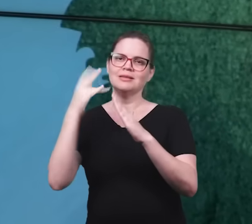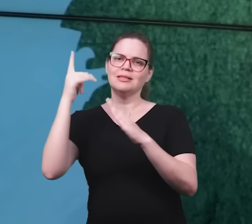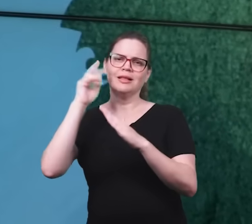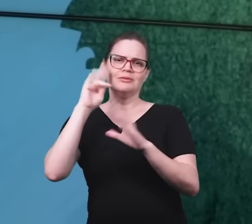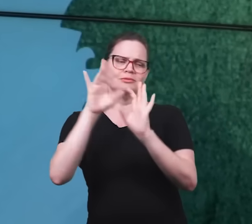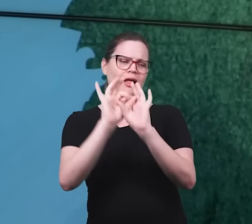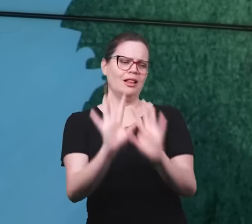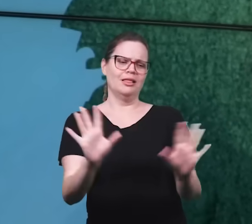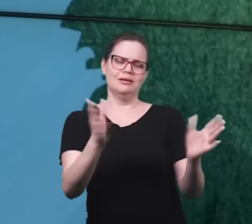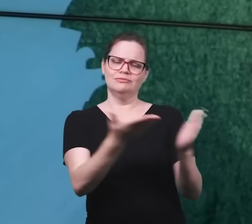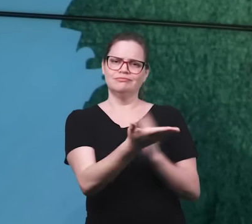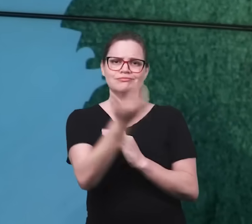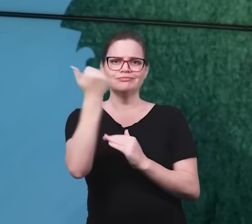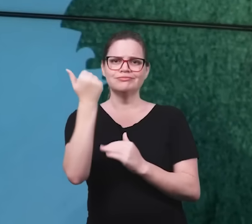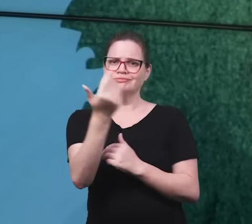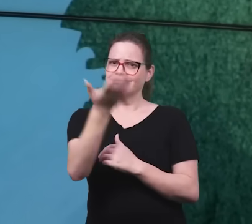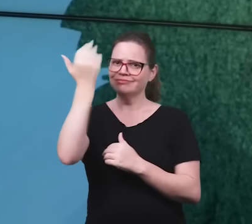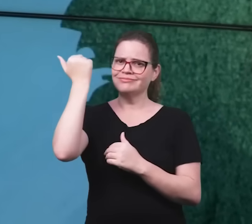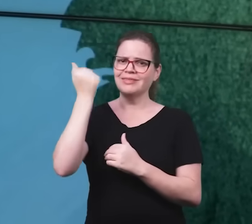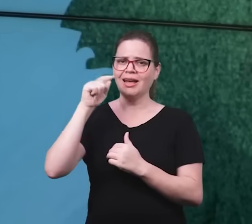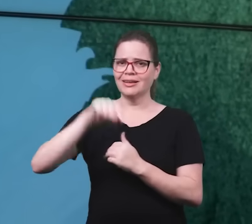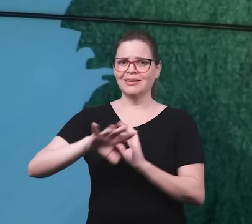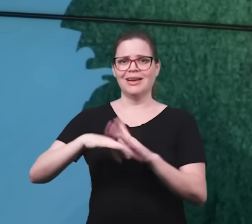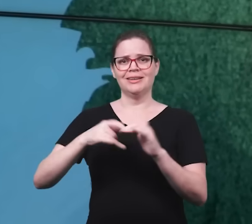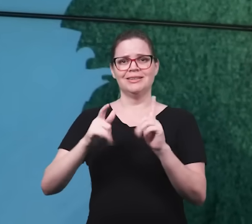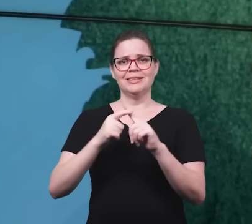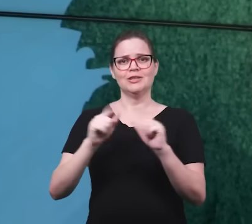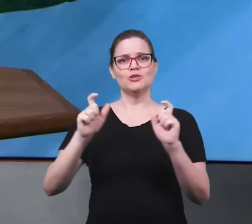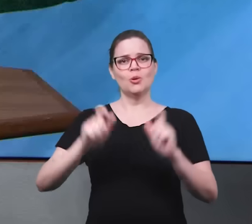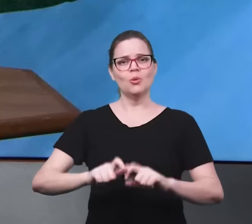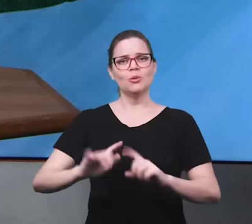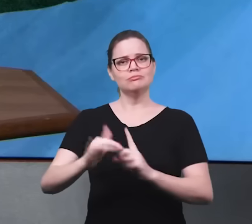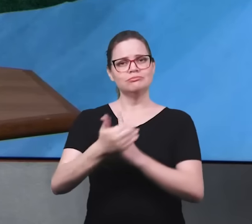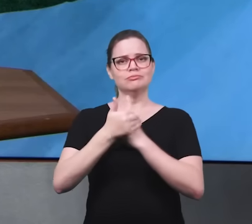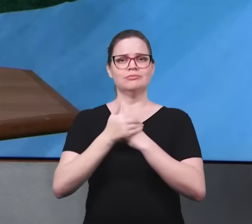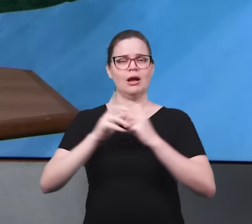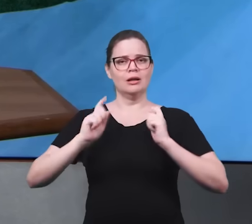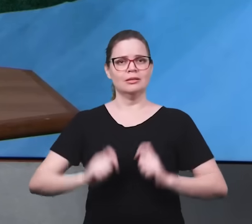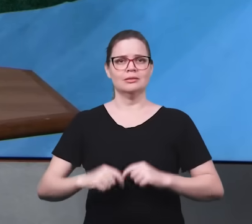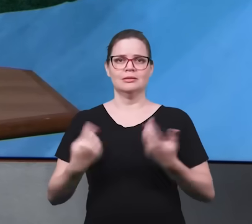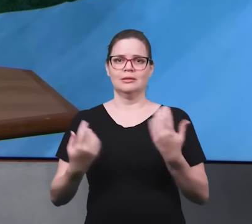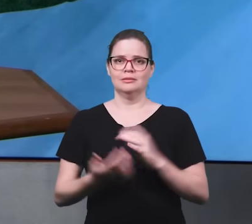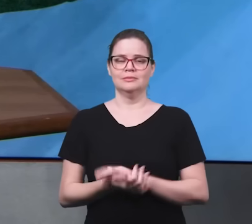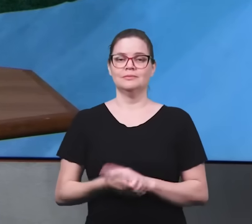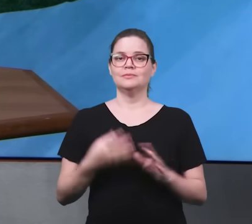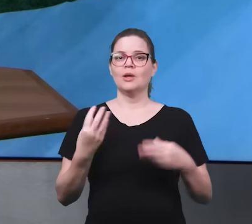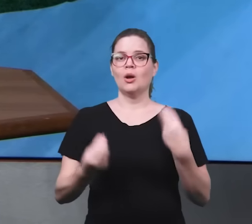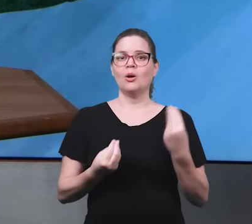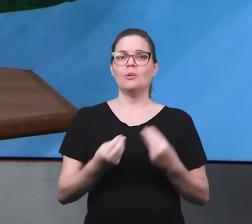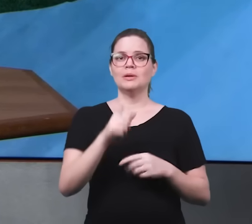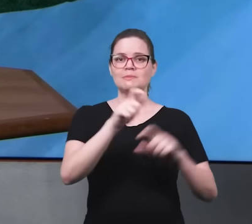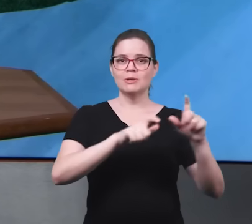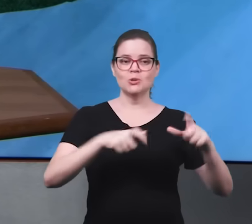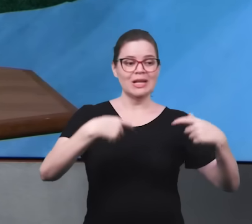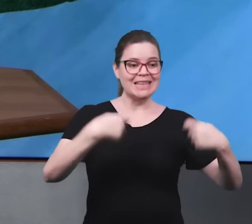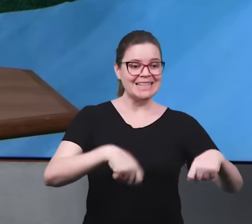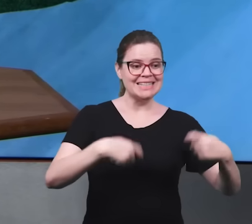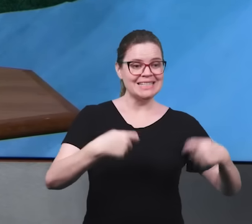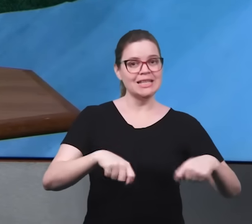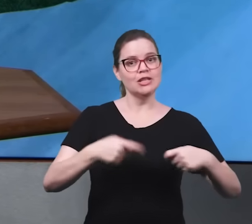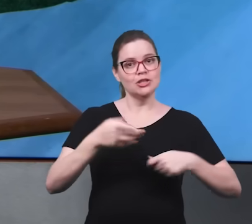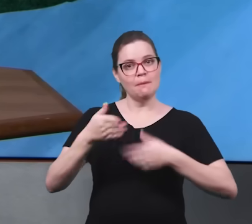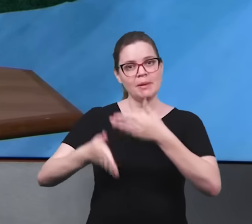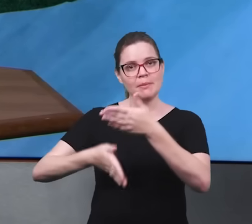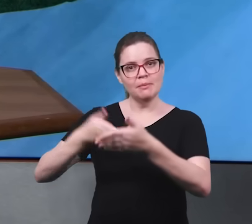casa é do Senhor. A igreja é um lugar de acolhimento. Vamos receber aqueles